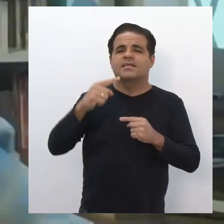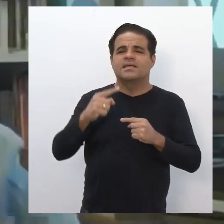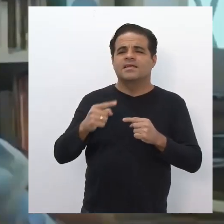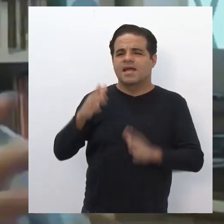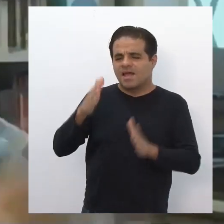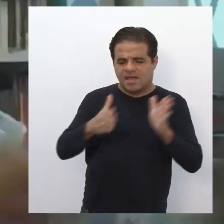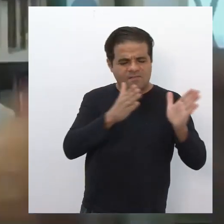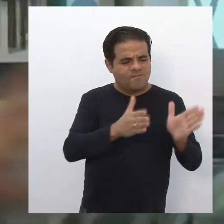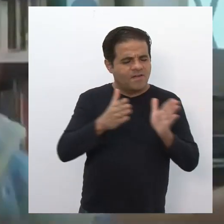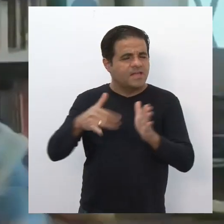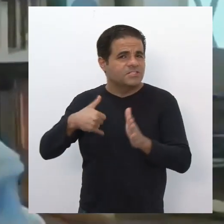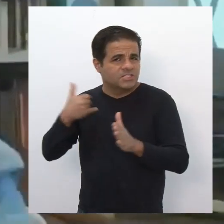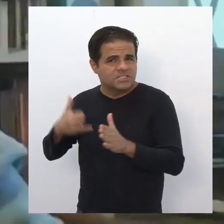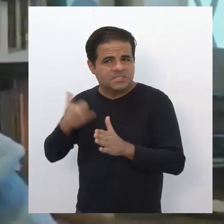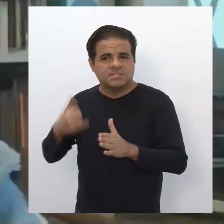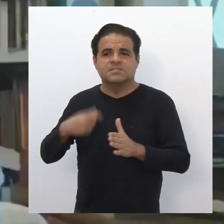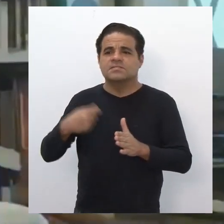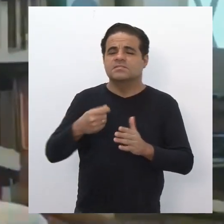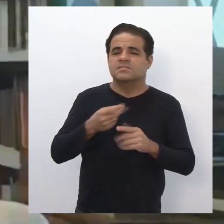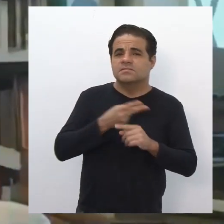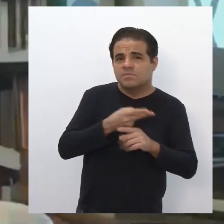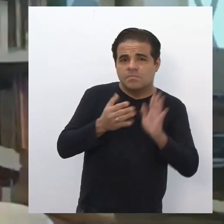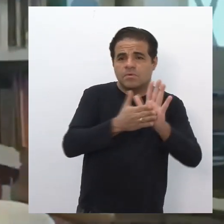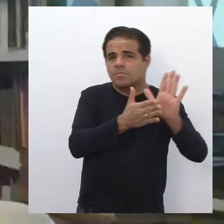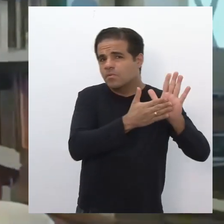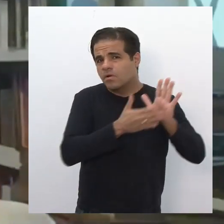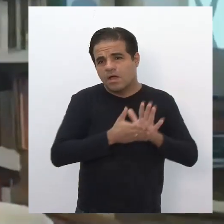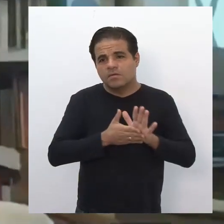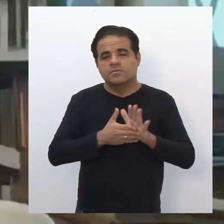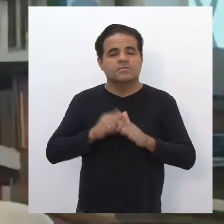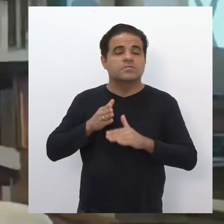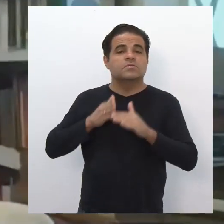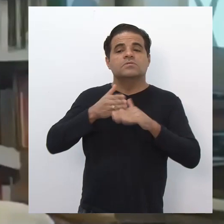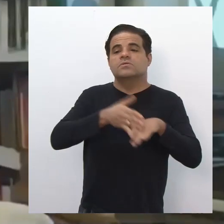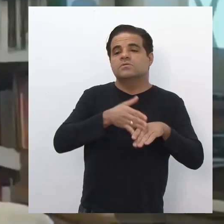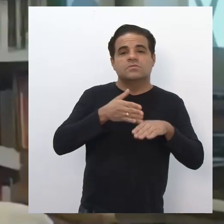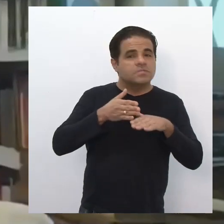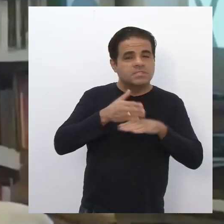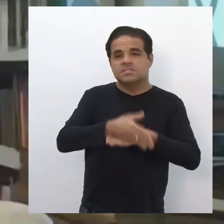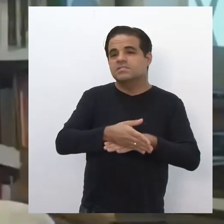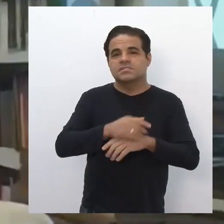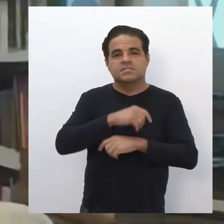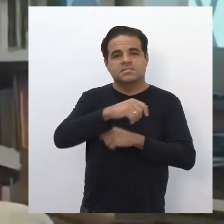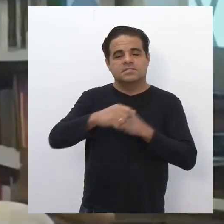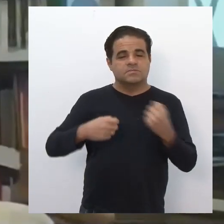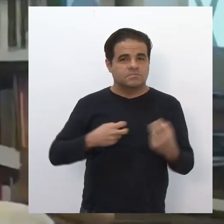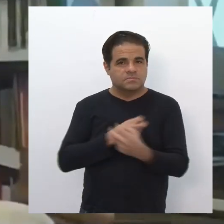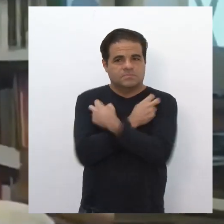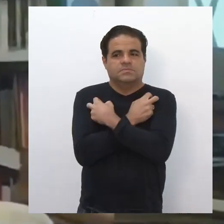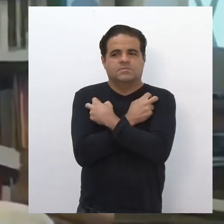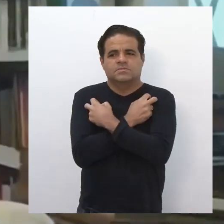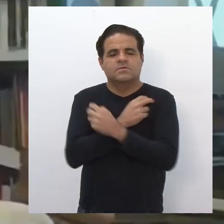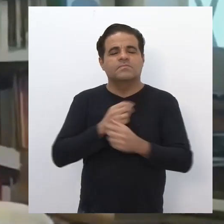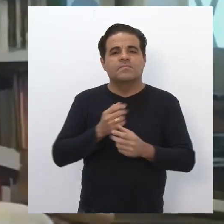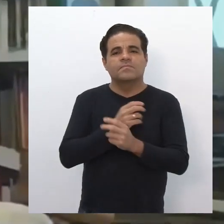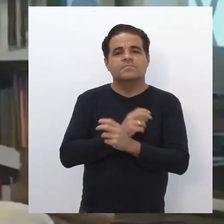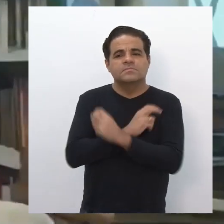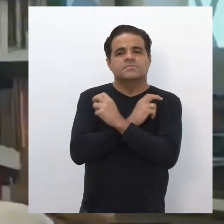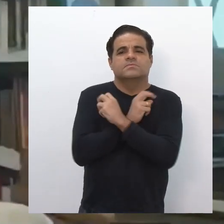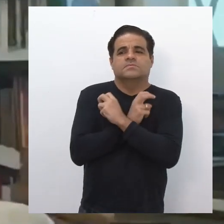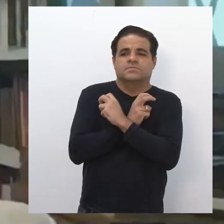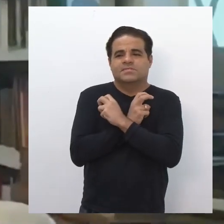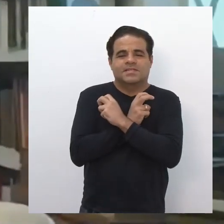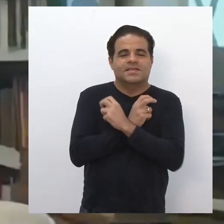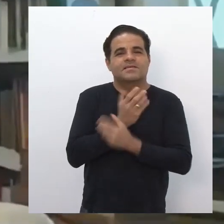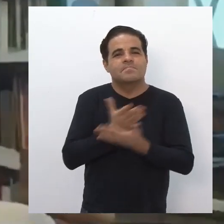faixas etárias para as quais a gente tem que propor e tal, a gente entra numa camisa de força e acaba perdendo um pouco da